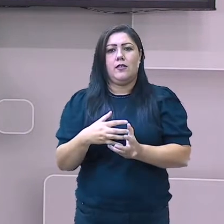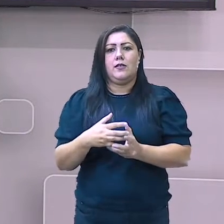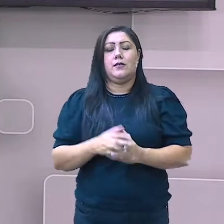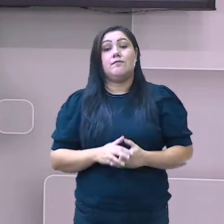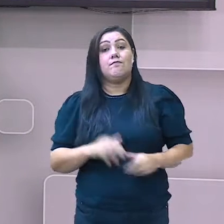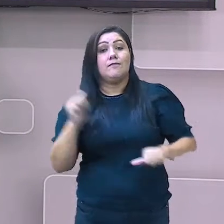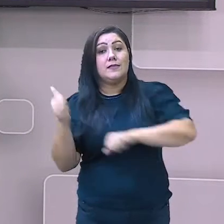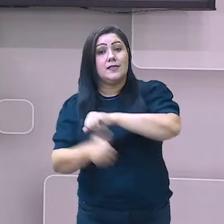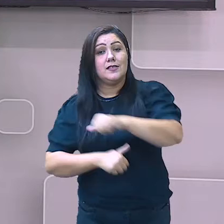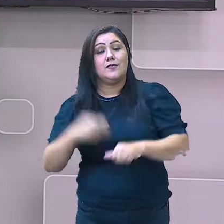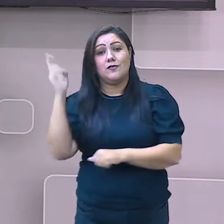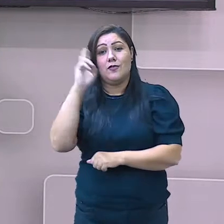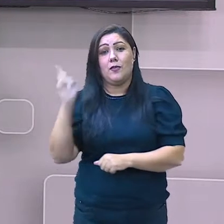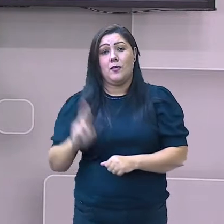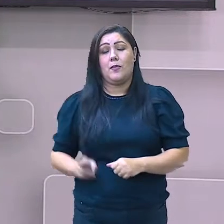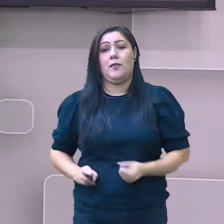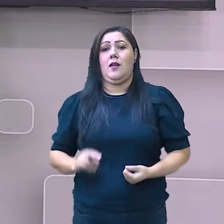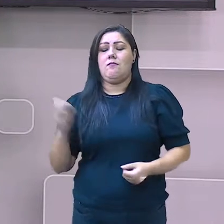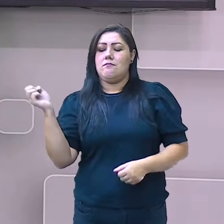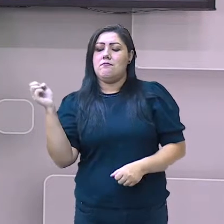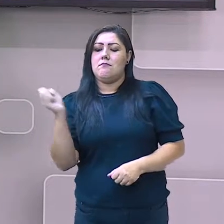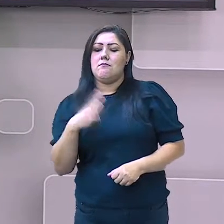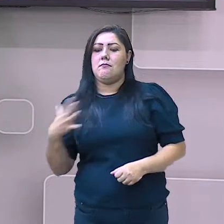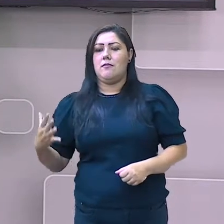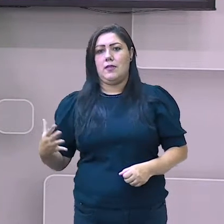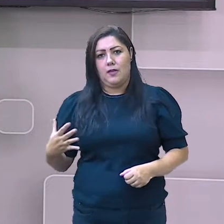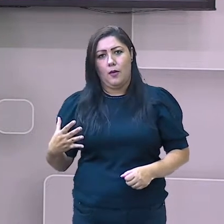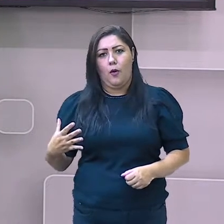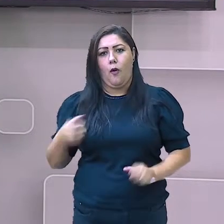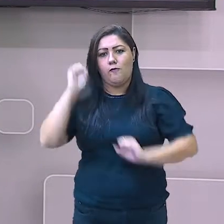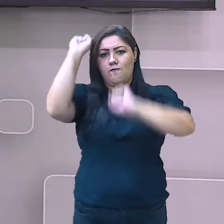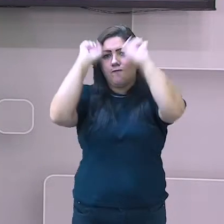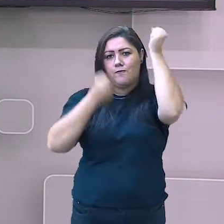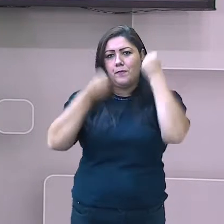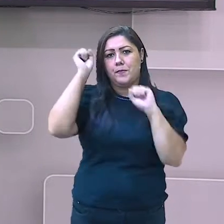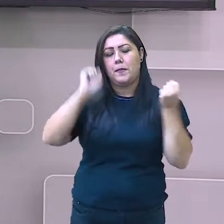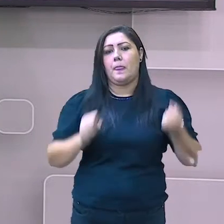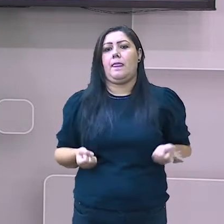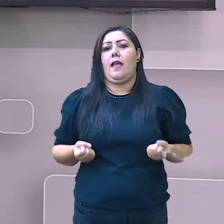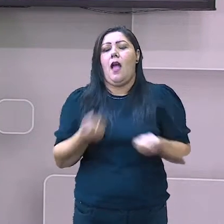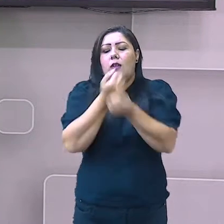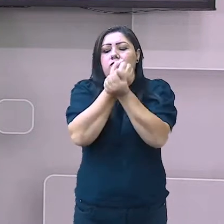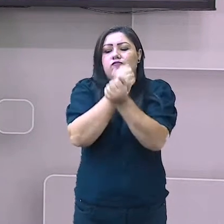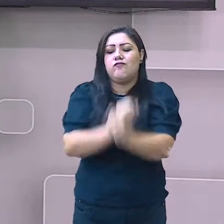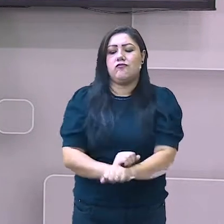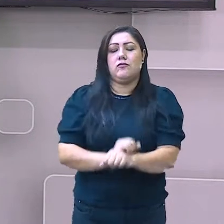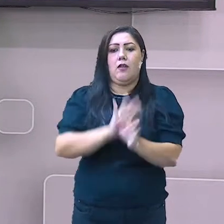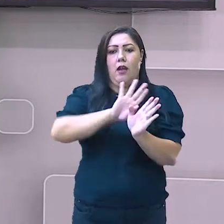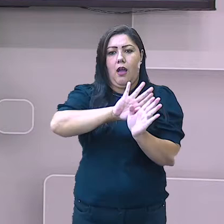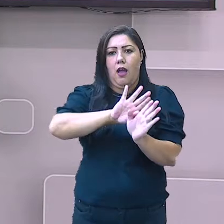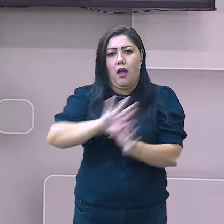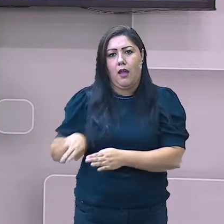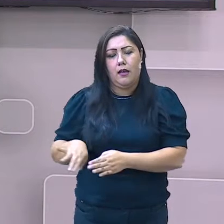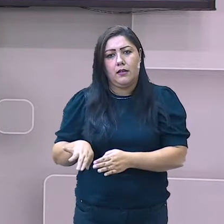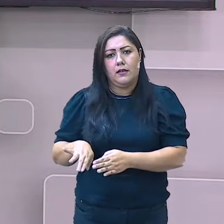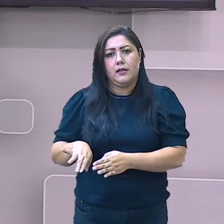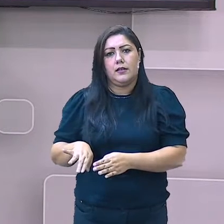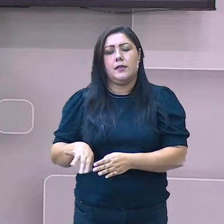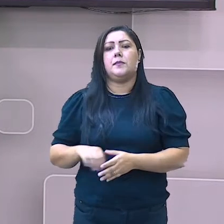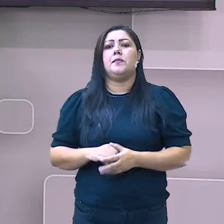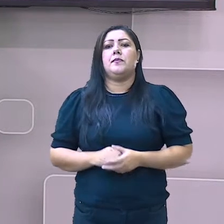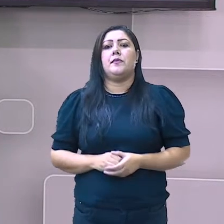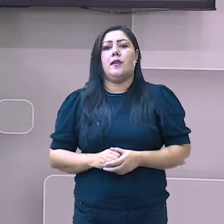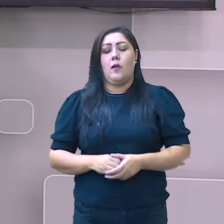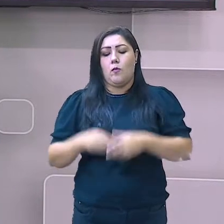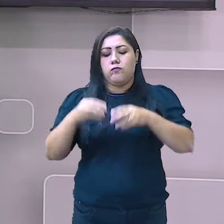numa nação moderna e industrial. Ele aboliu a servidão, distribuiu terras aos